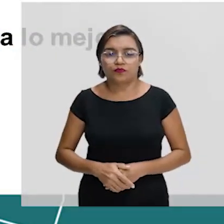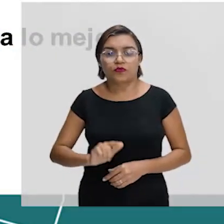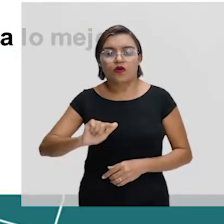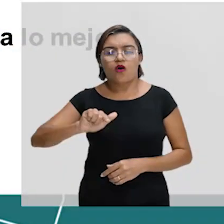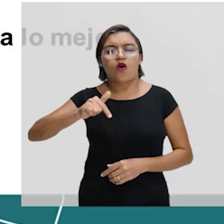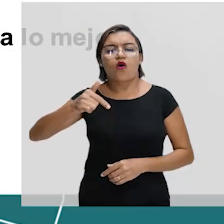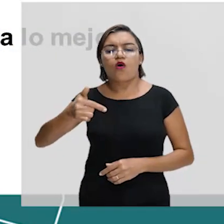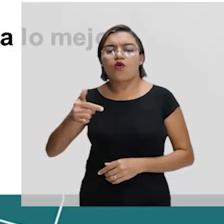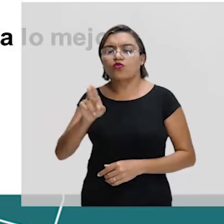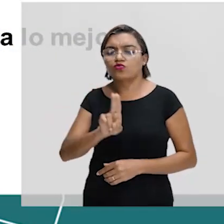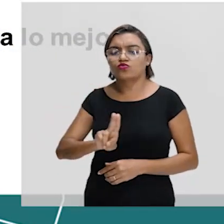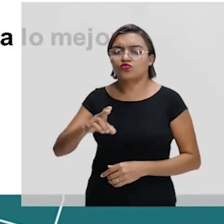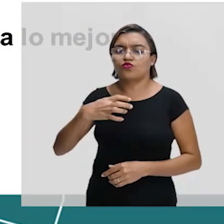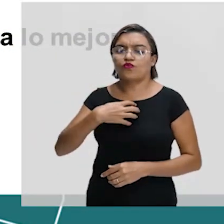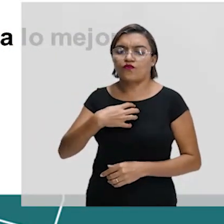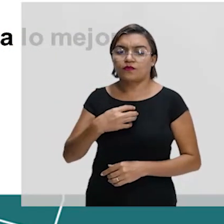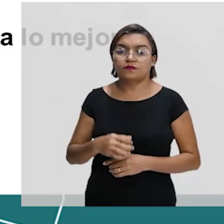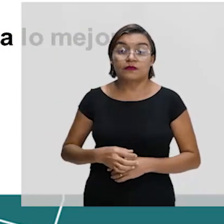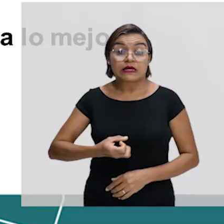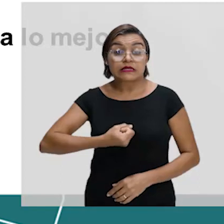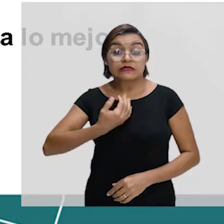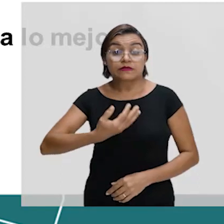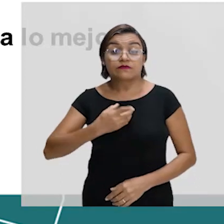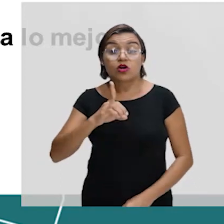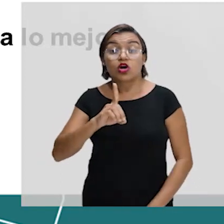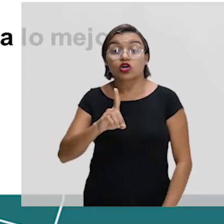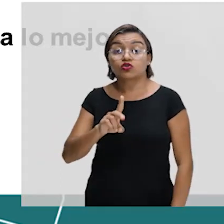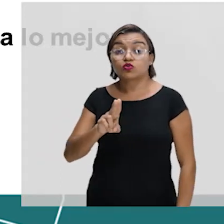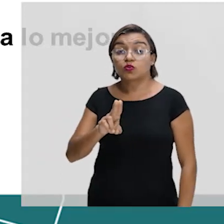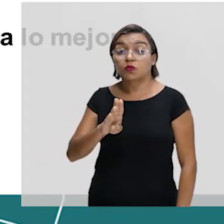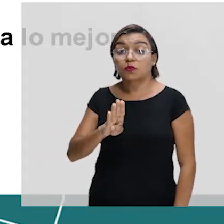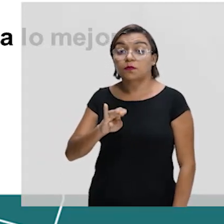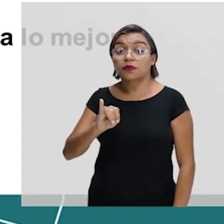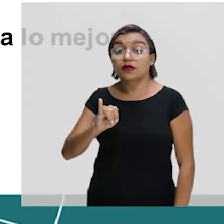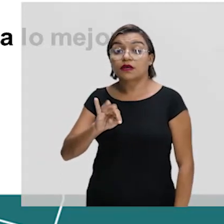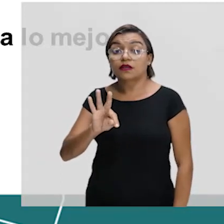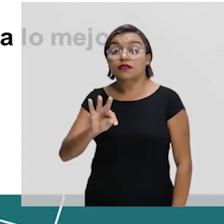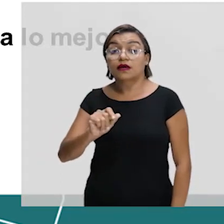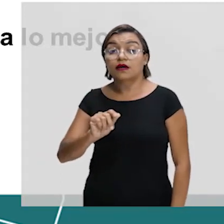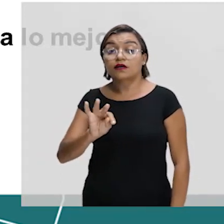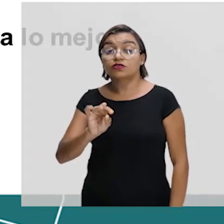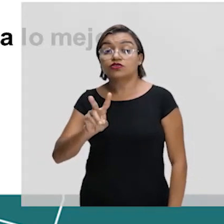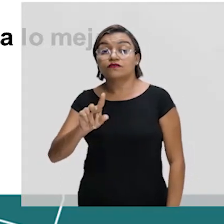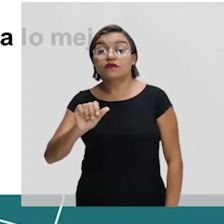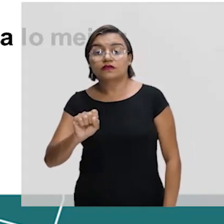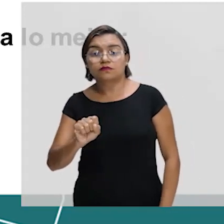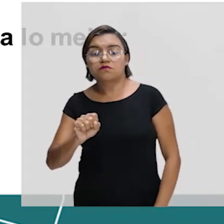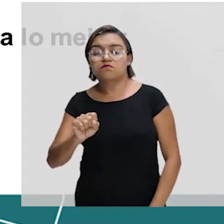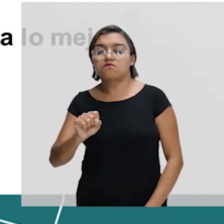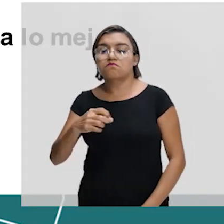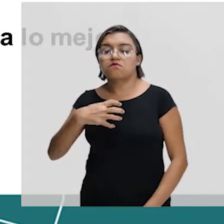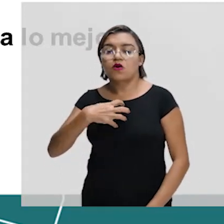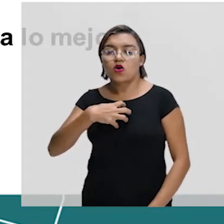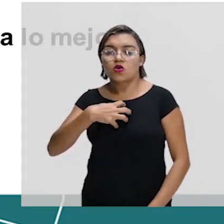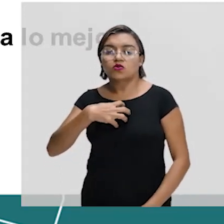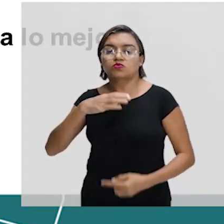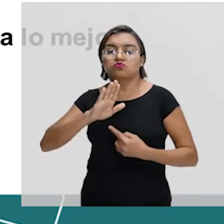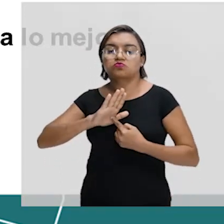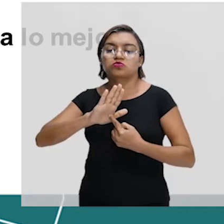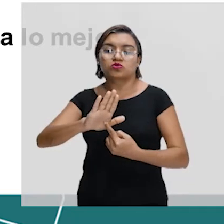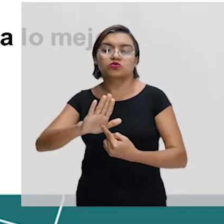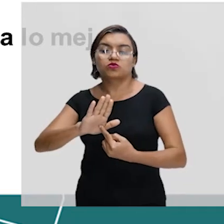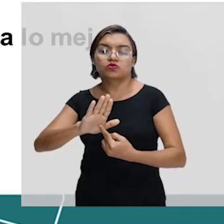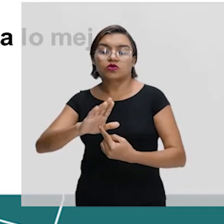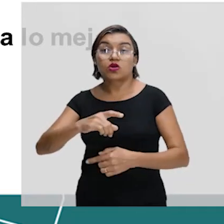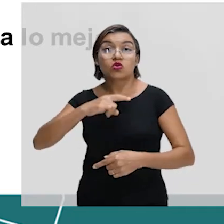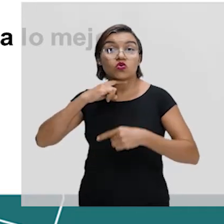Outro uso. Expressões dubitativas, ou seja, aquelas que expressam dúvidas